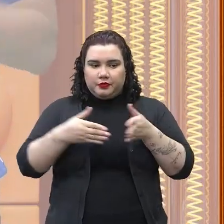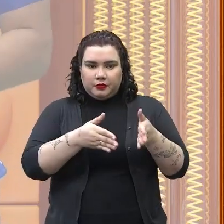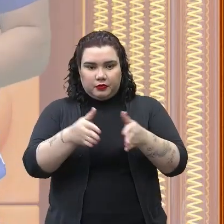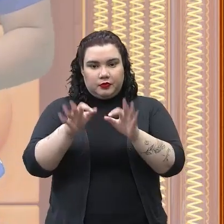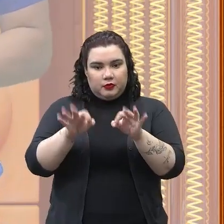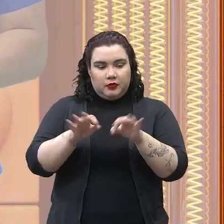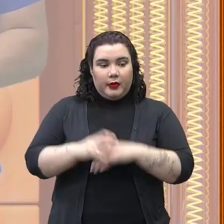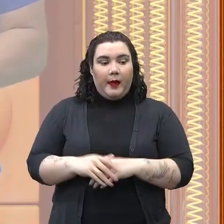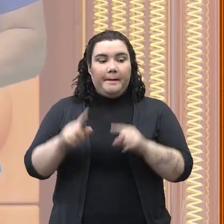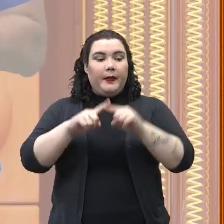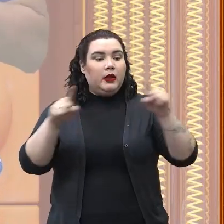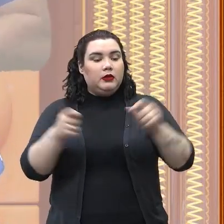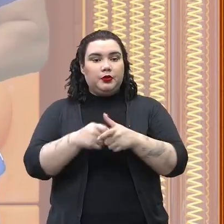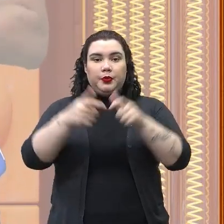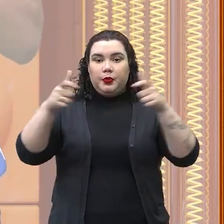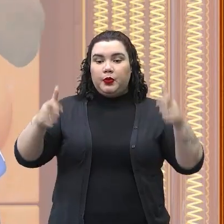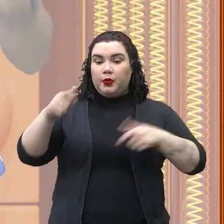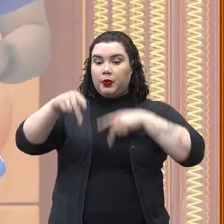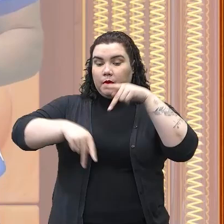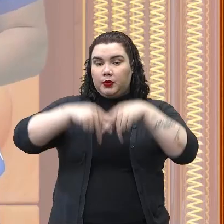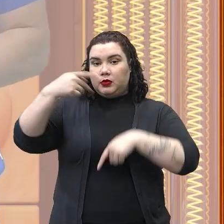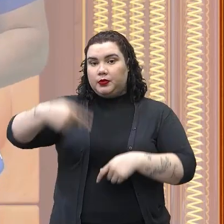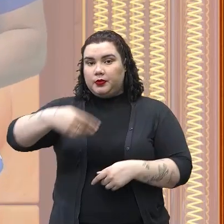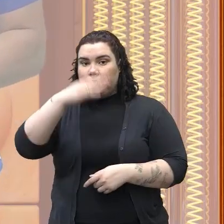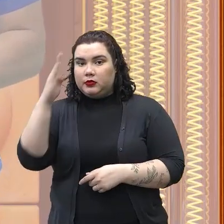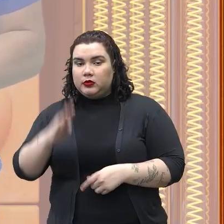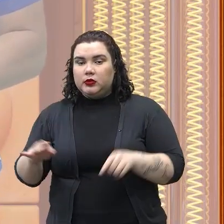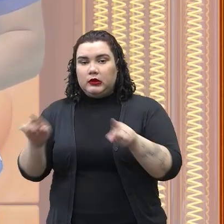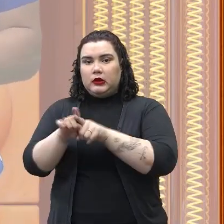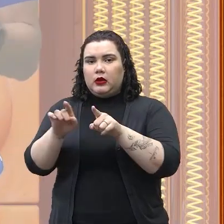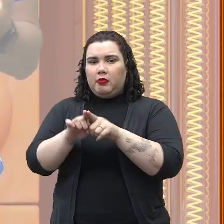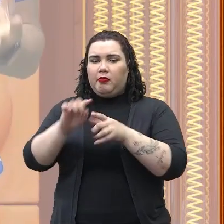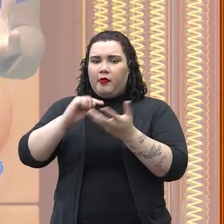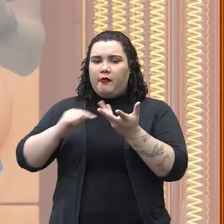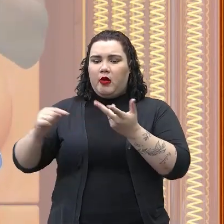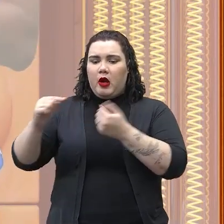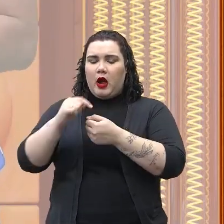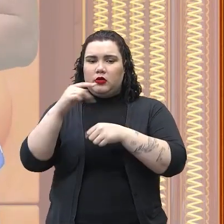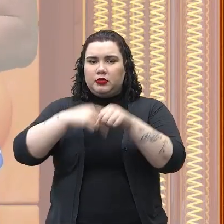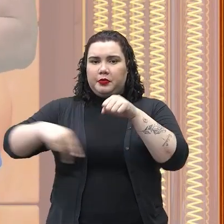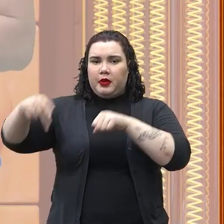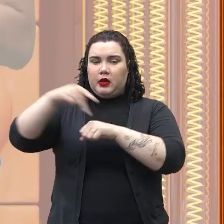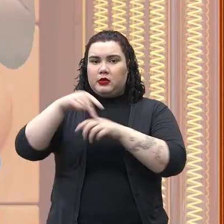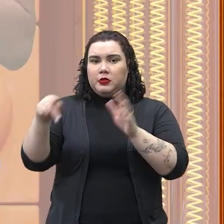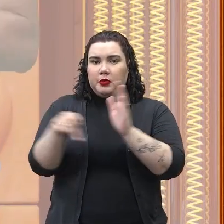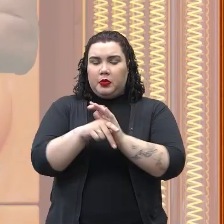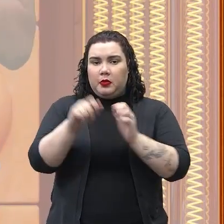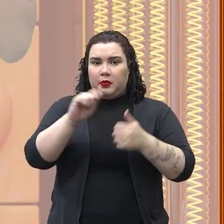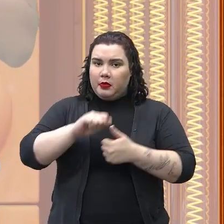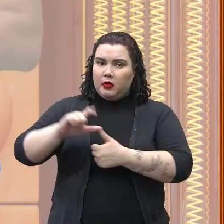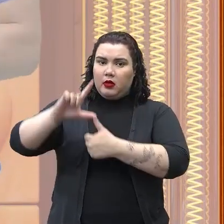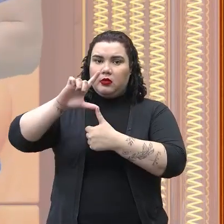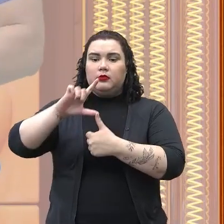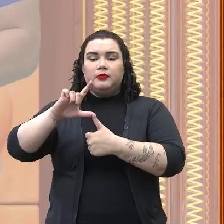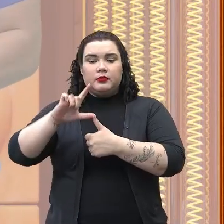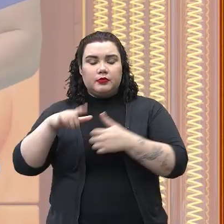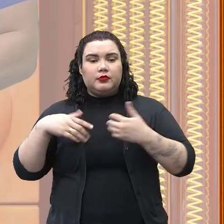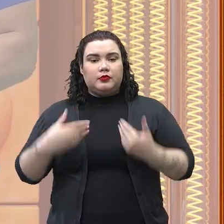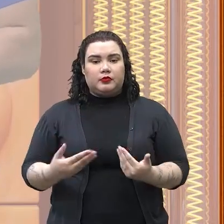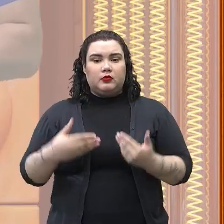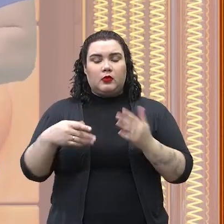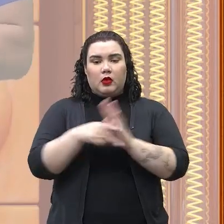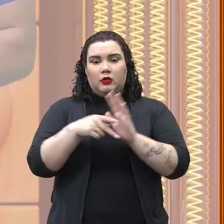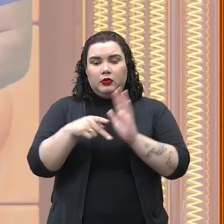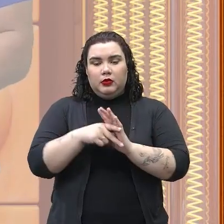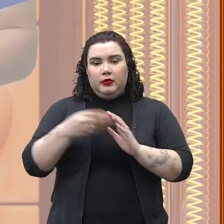Mas a maioria da população no Brasil e em muitos países aí da América Latina, a maioria delas está vivendo nas cidades mesmo,